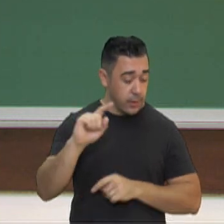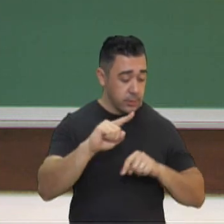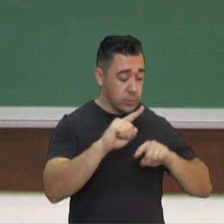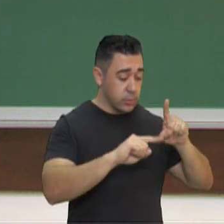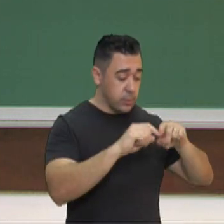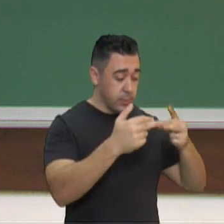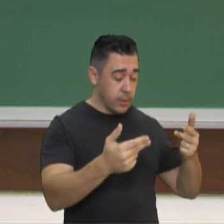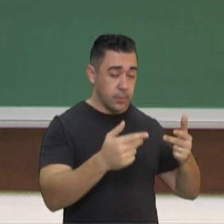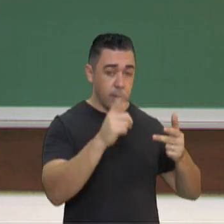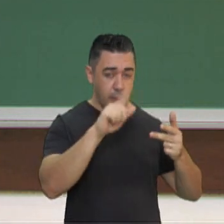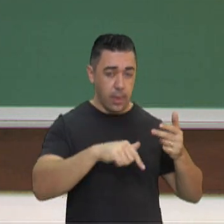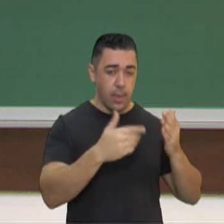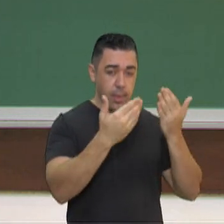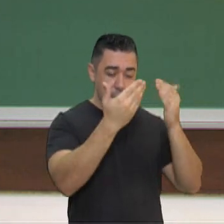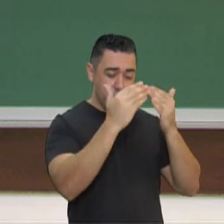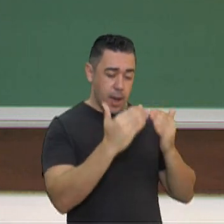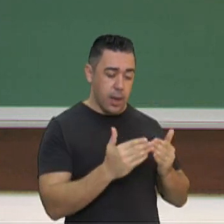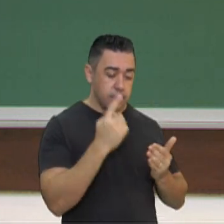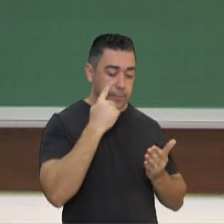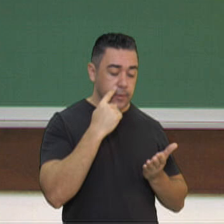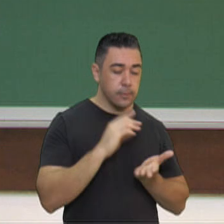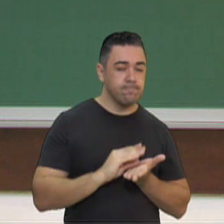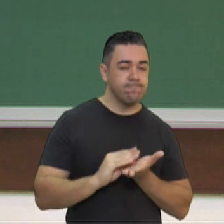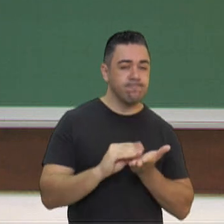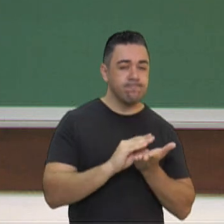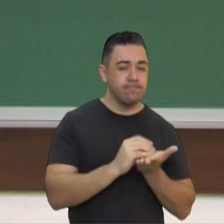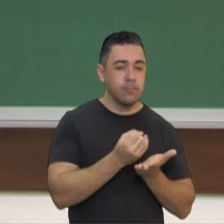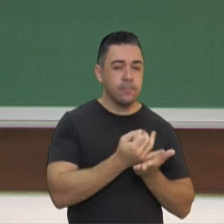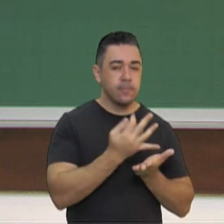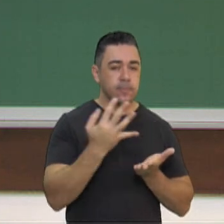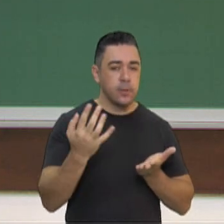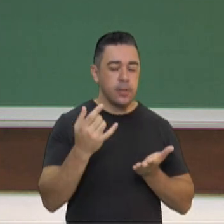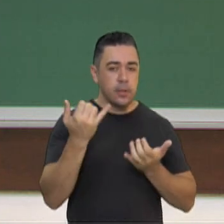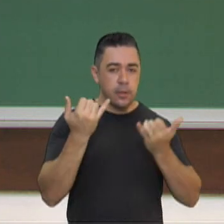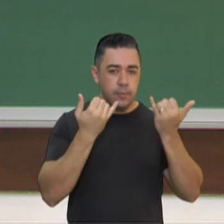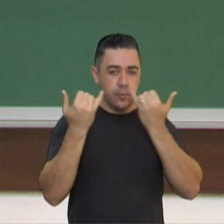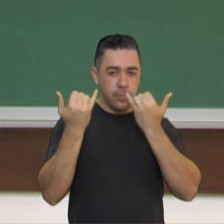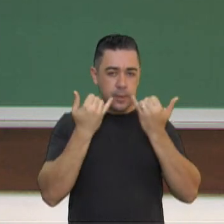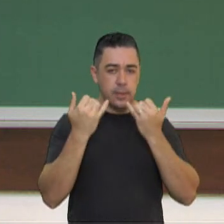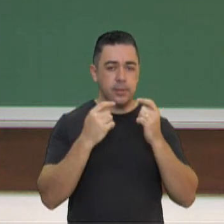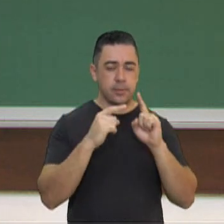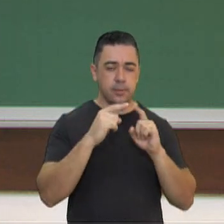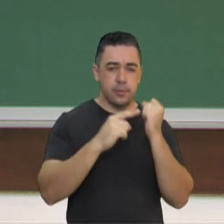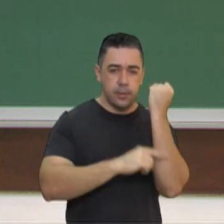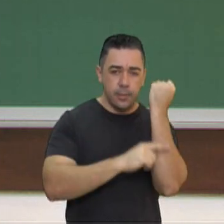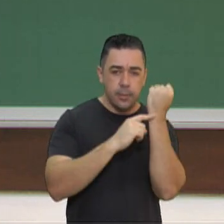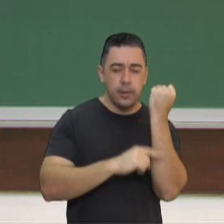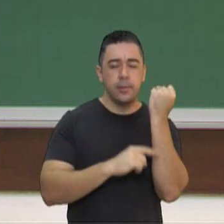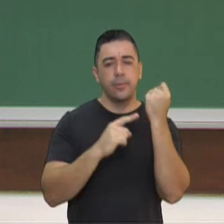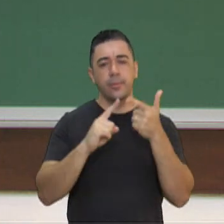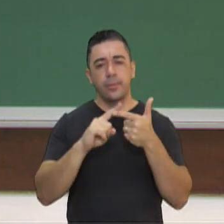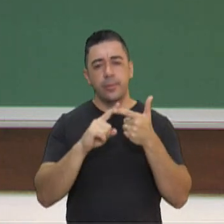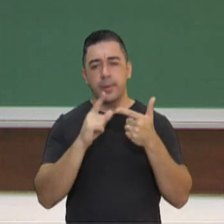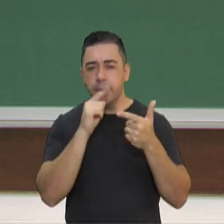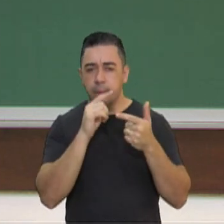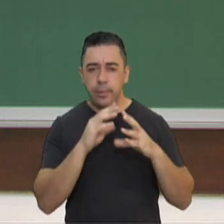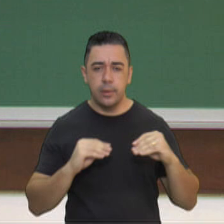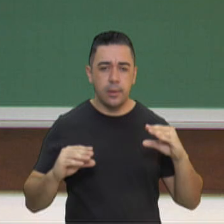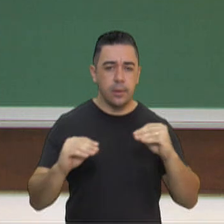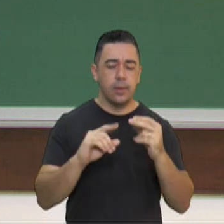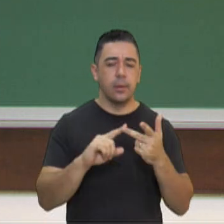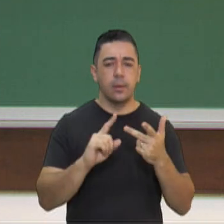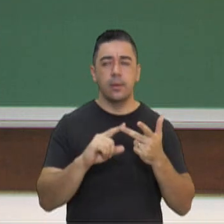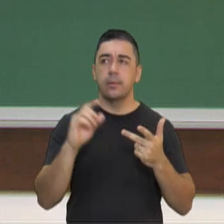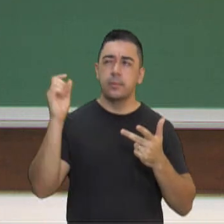a análise aí, levantamento, né, de informações como temperatura, umidade, vento,